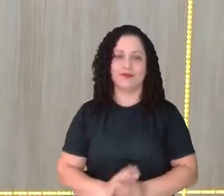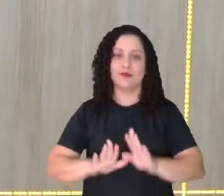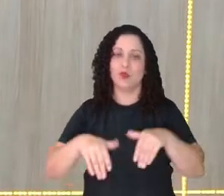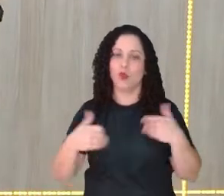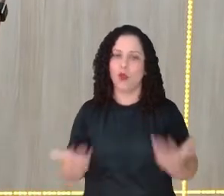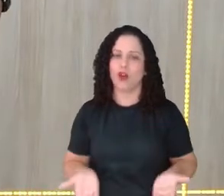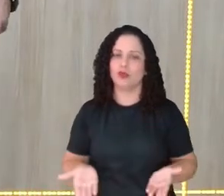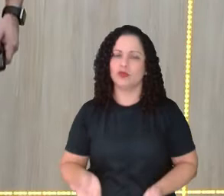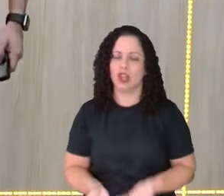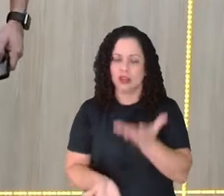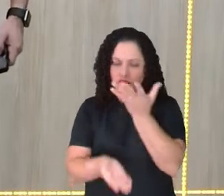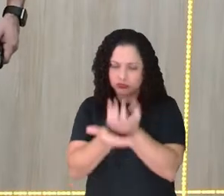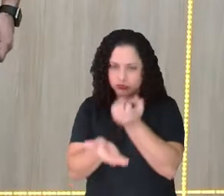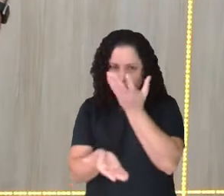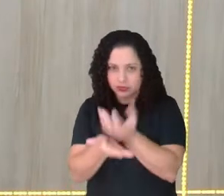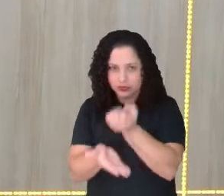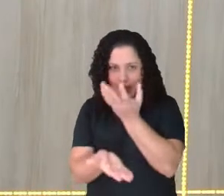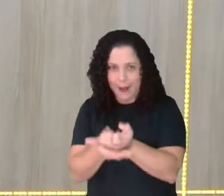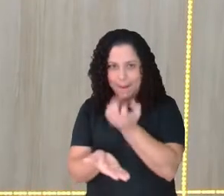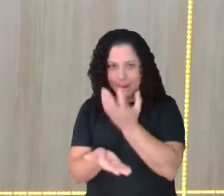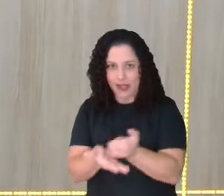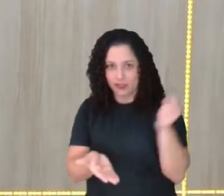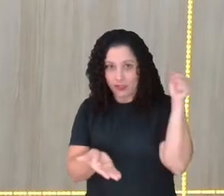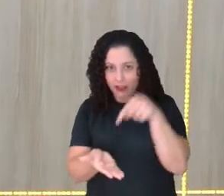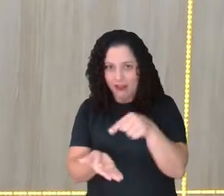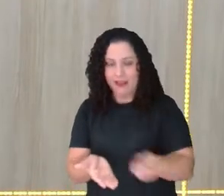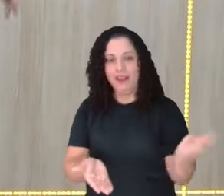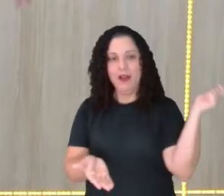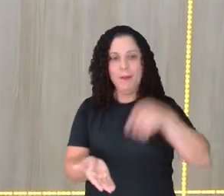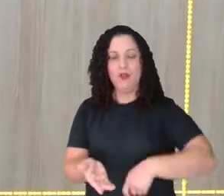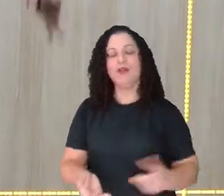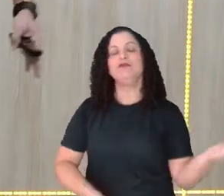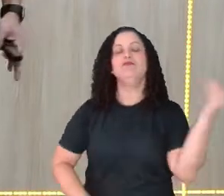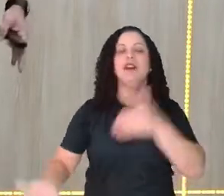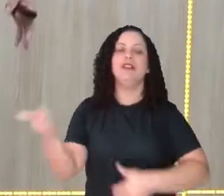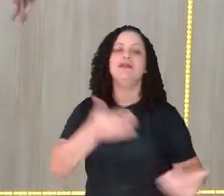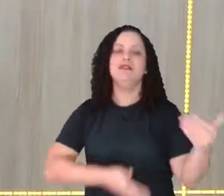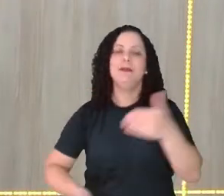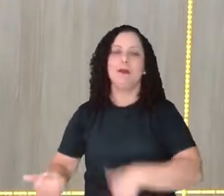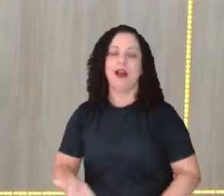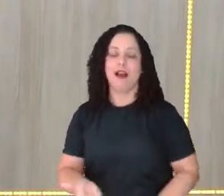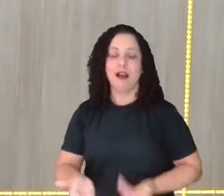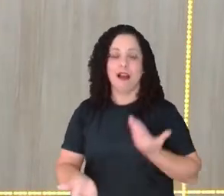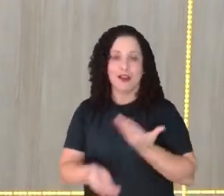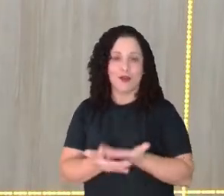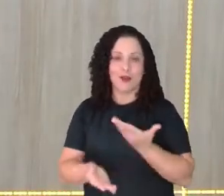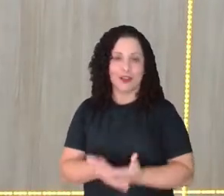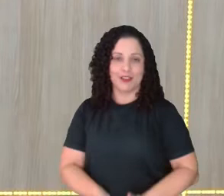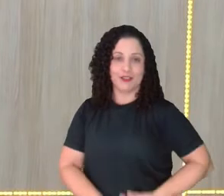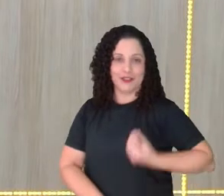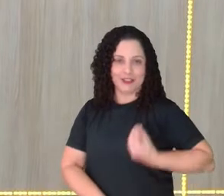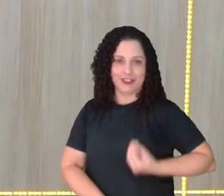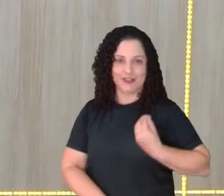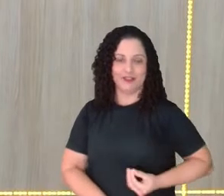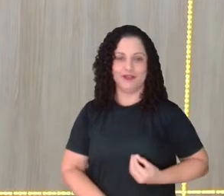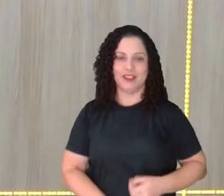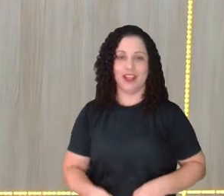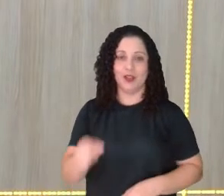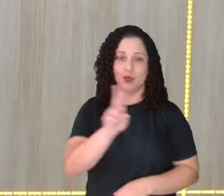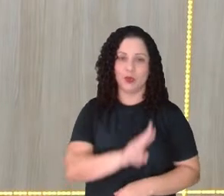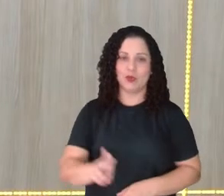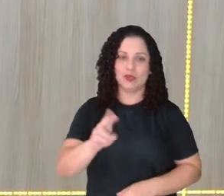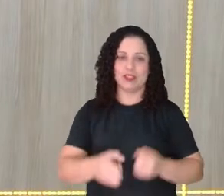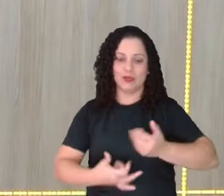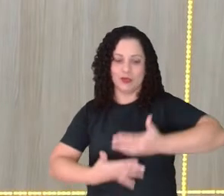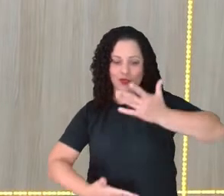você fizer o download, você tem a possibilidade de fazer aqui, participar ao vivo com a aula com a gente, através do nosso chat, tá